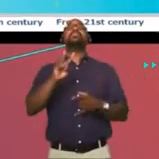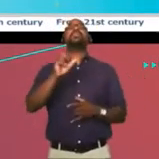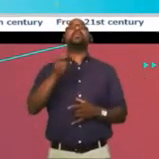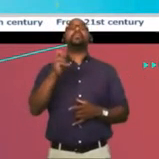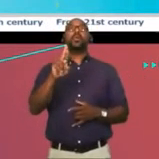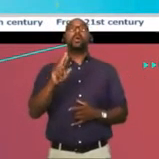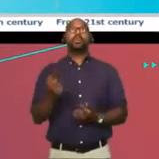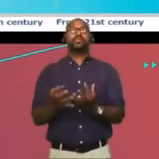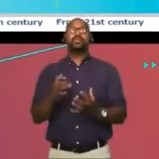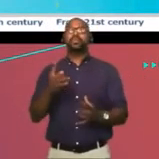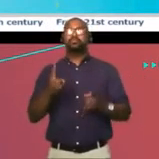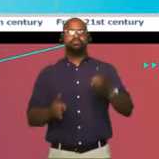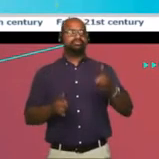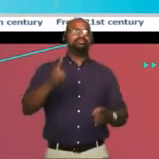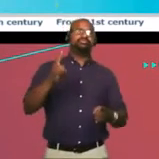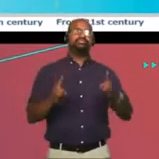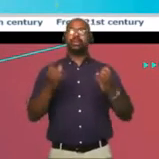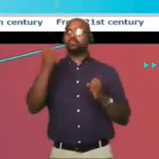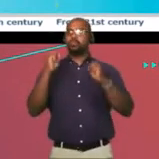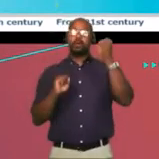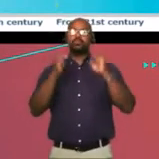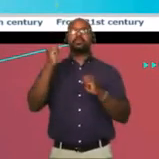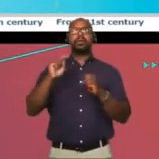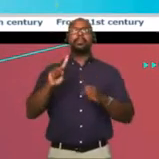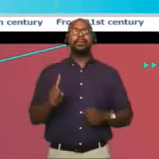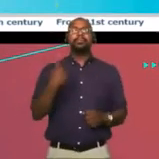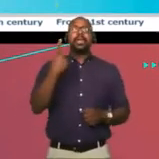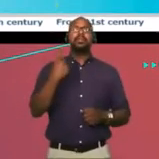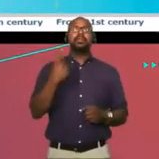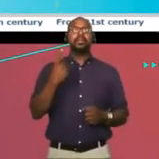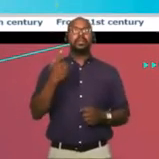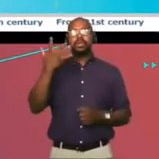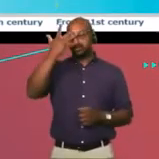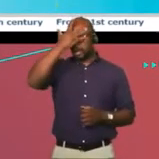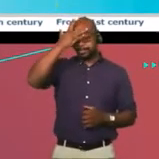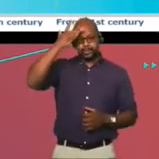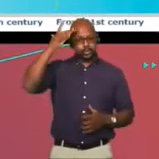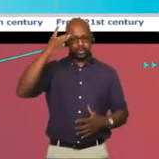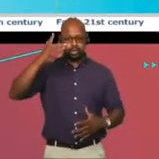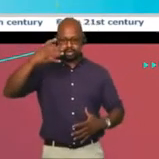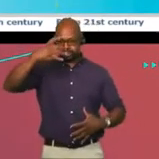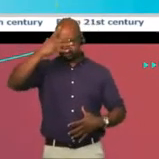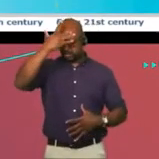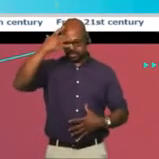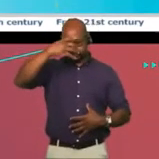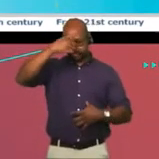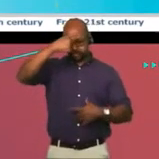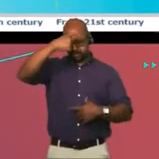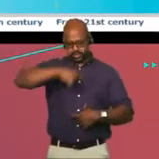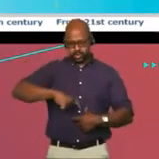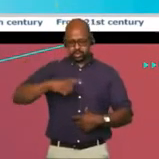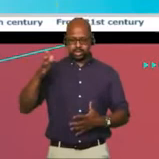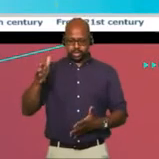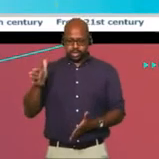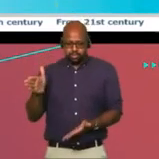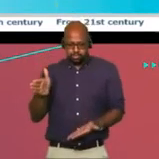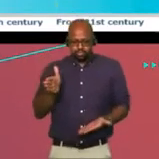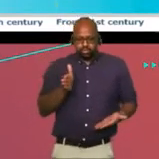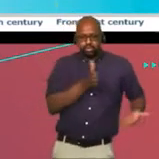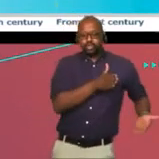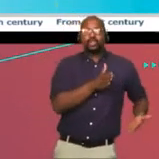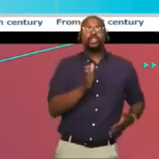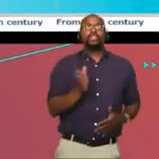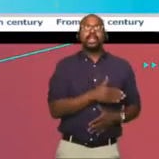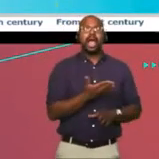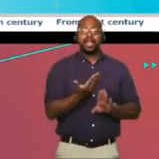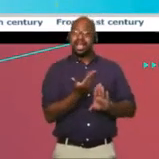e aí O homem pela primeira vez na vida ele é removido o Duque processo direto produtivo gente tudo que